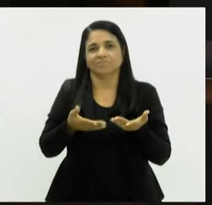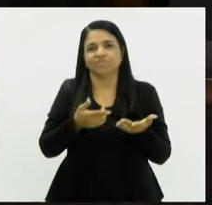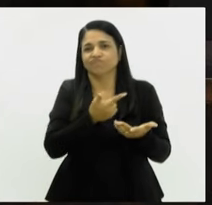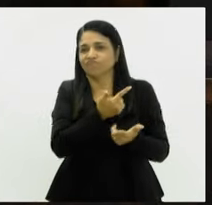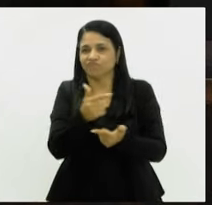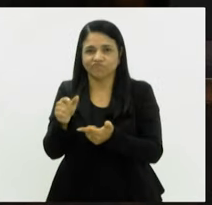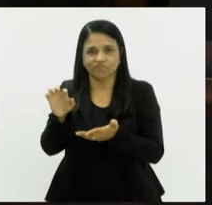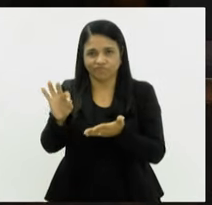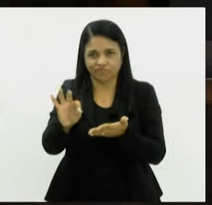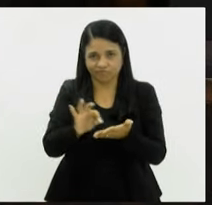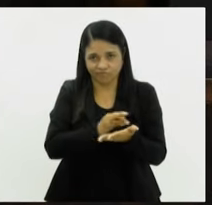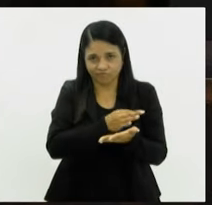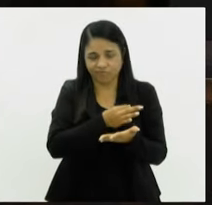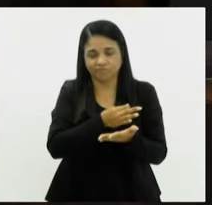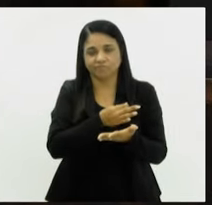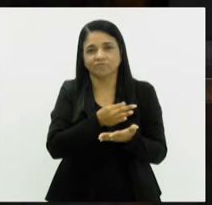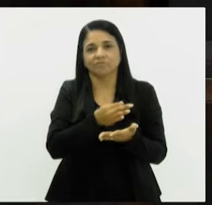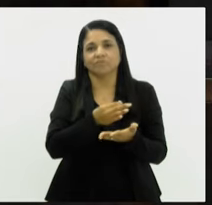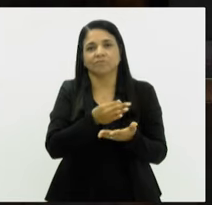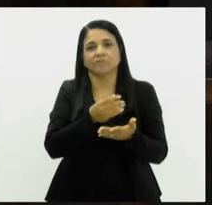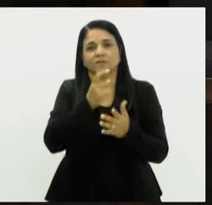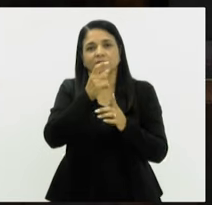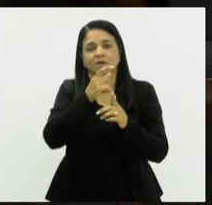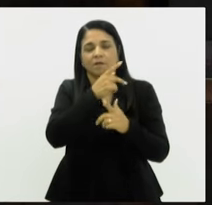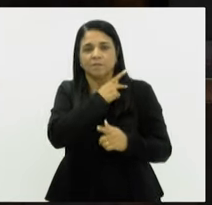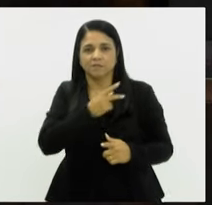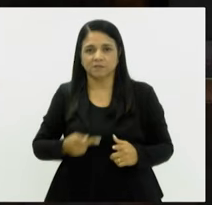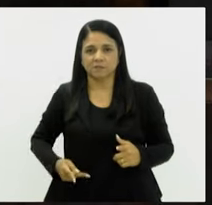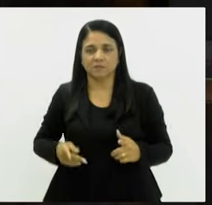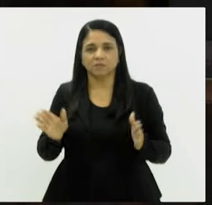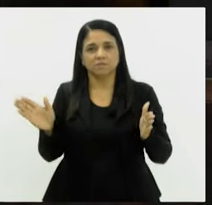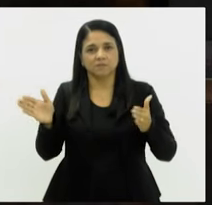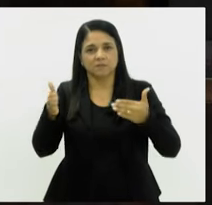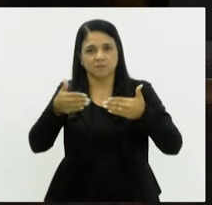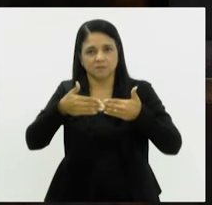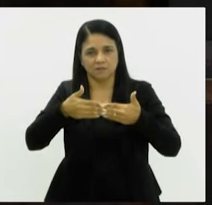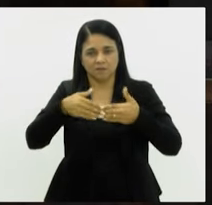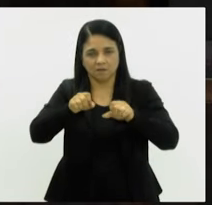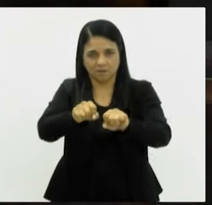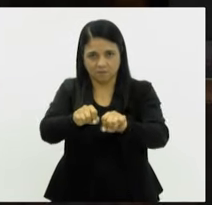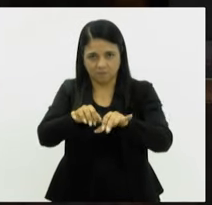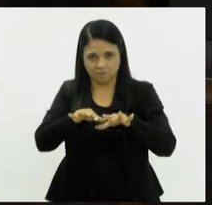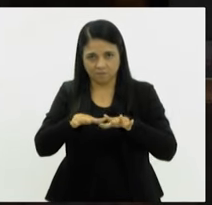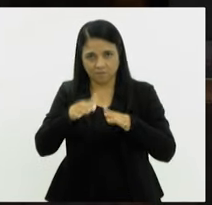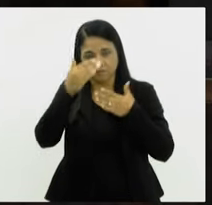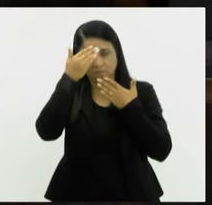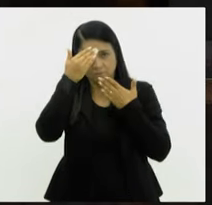mais oradores inscritos, a presidência encerra a presente sessão,